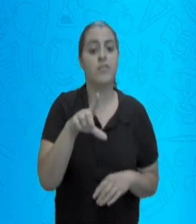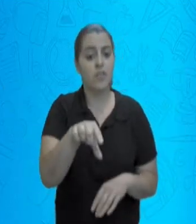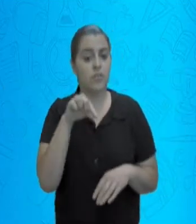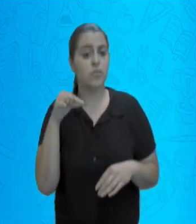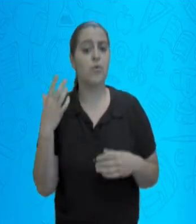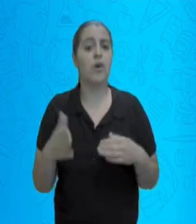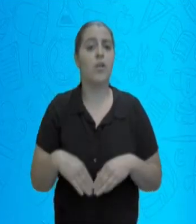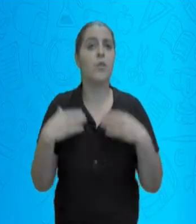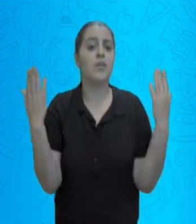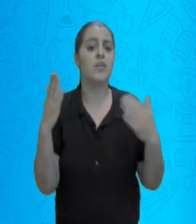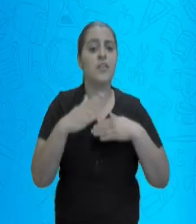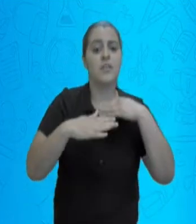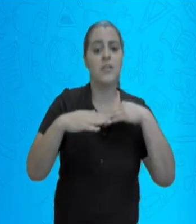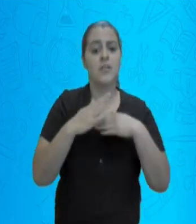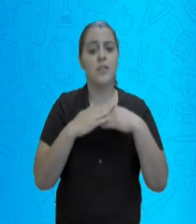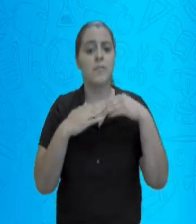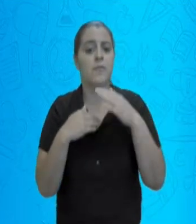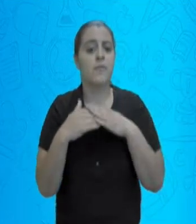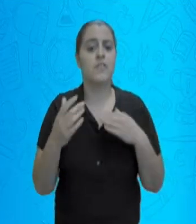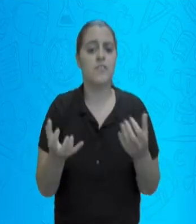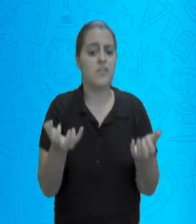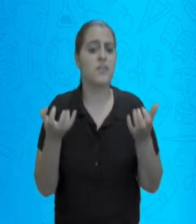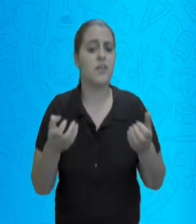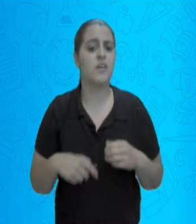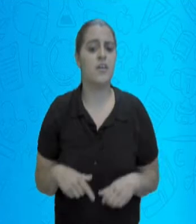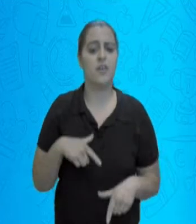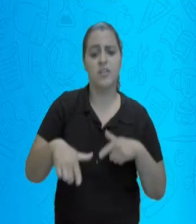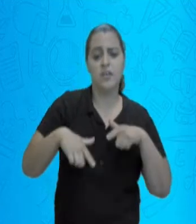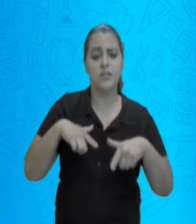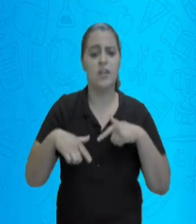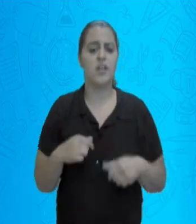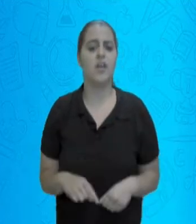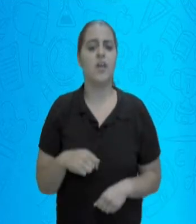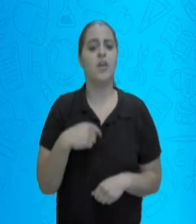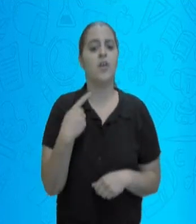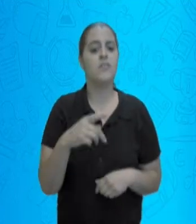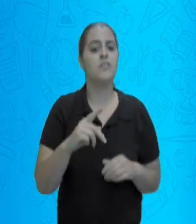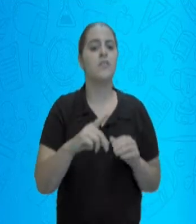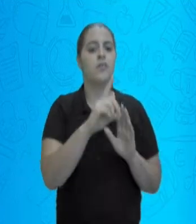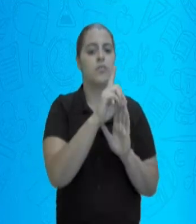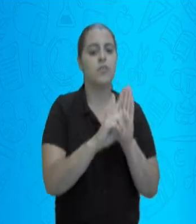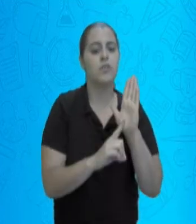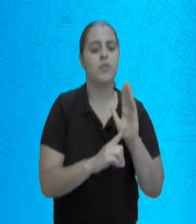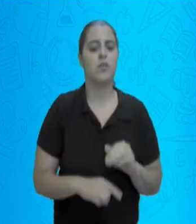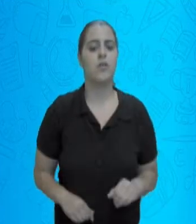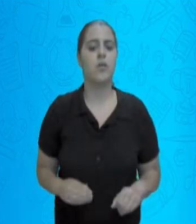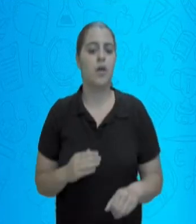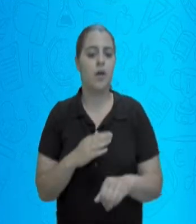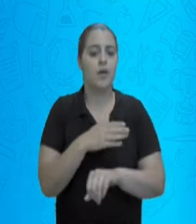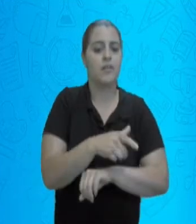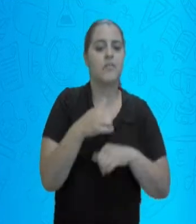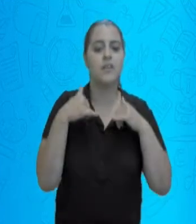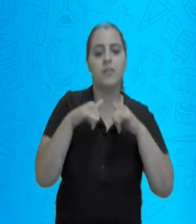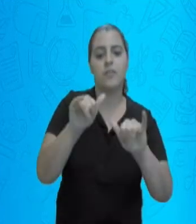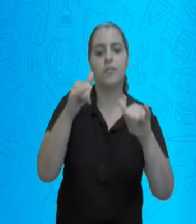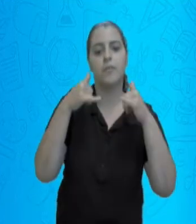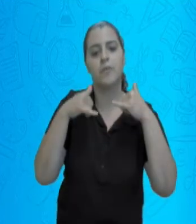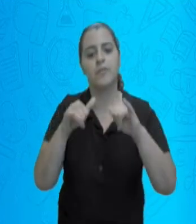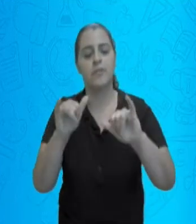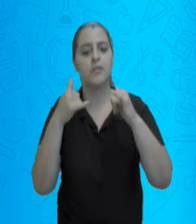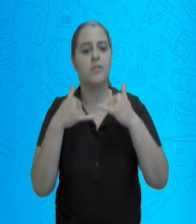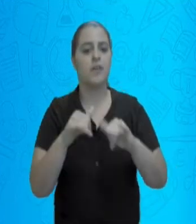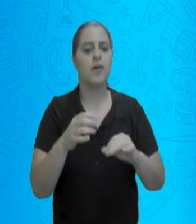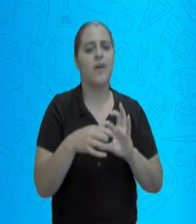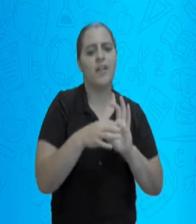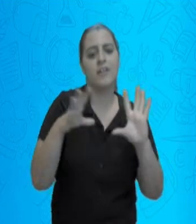vai trabalhar, o jeito com que você vai trabalhar, então é um direito seu. O acesso às informações ou à